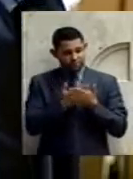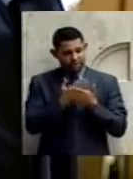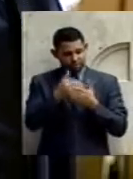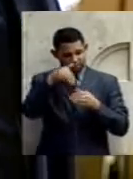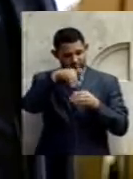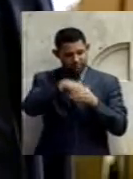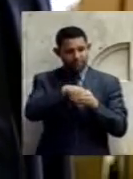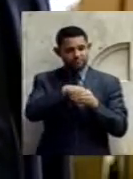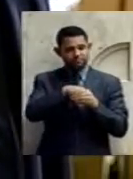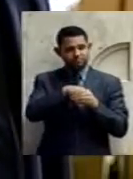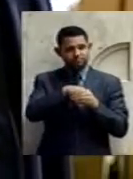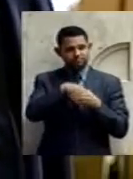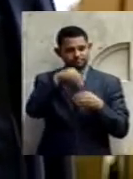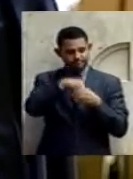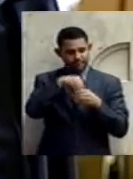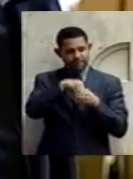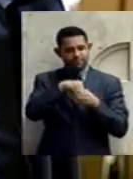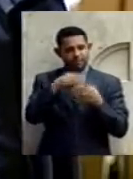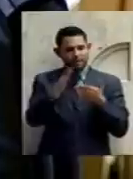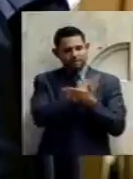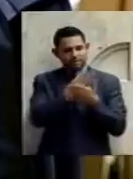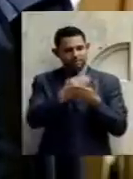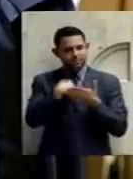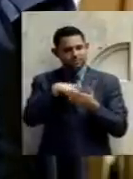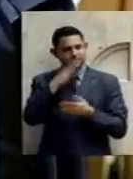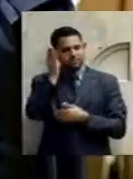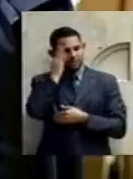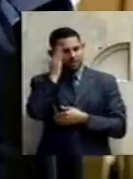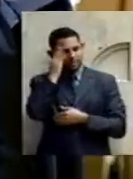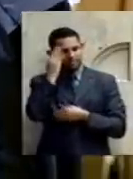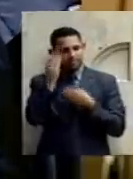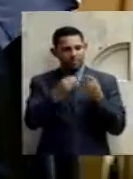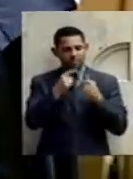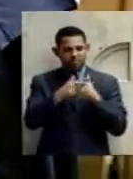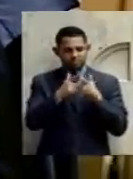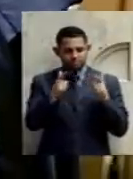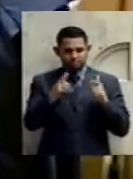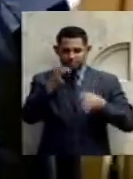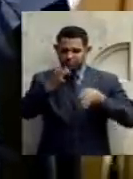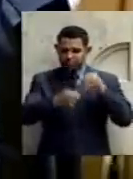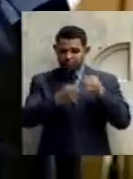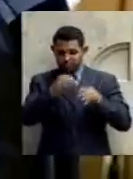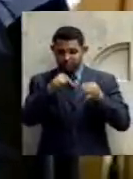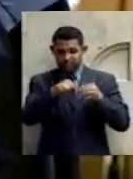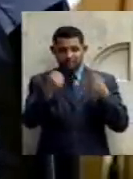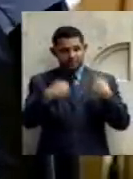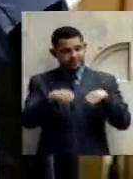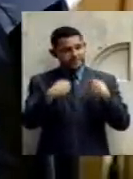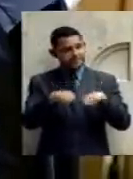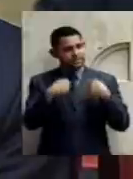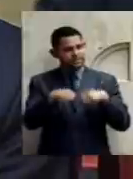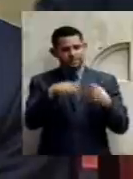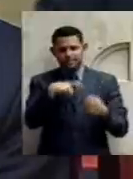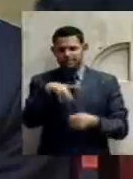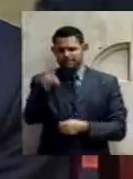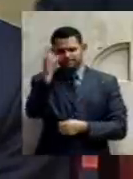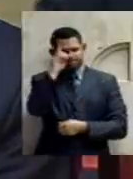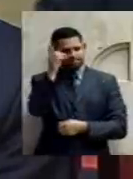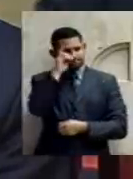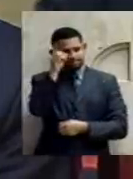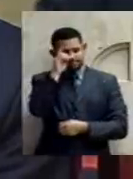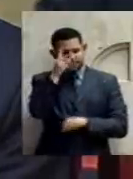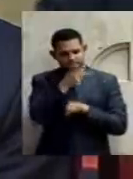advocacia e que sempre teve a exata dimensão de que o ideal de justiça deve ser